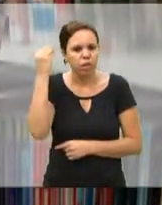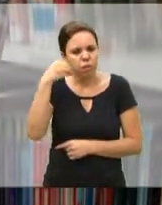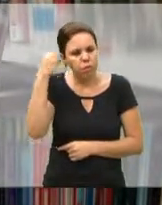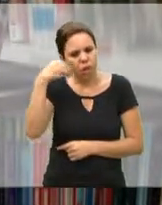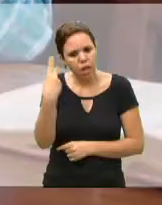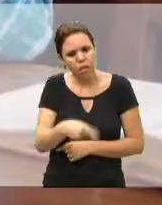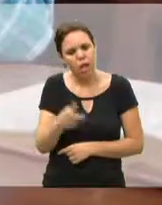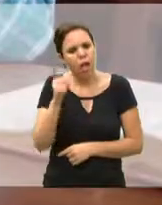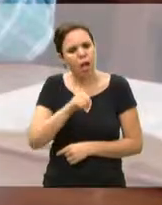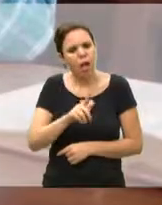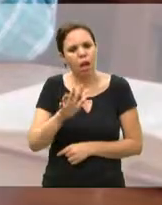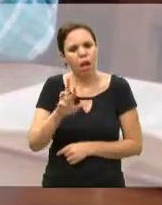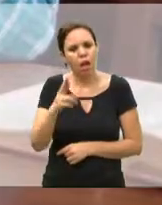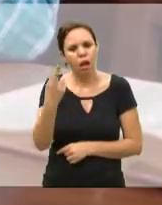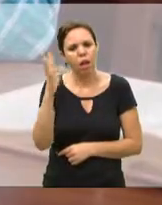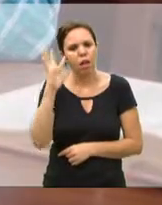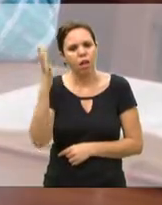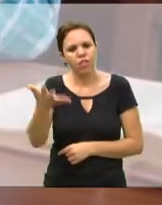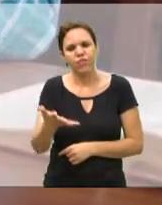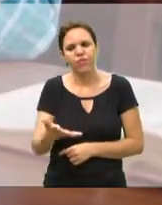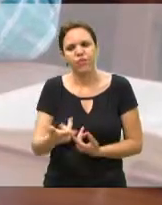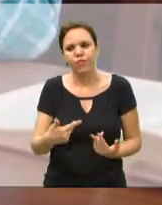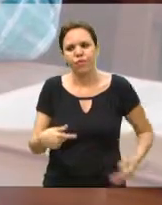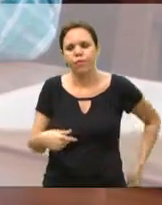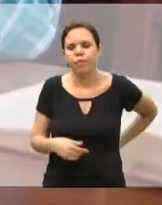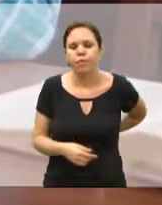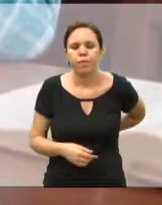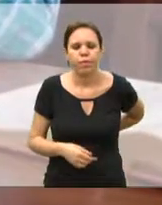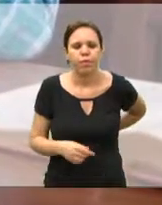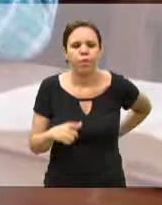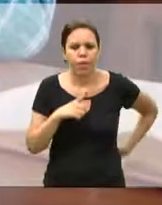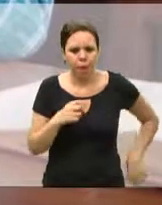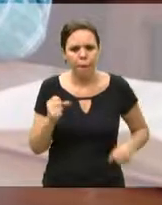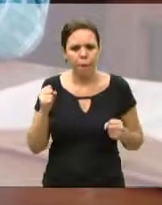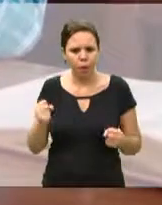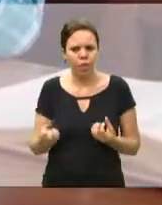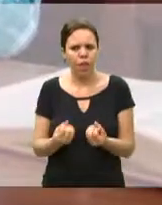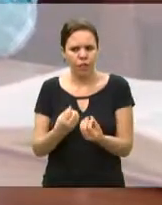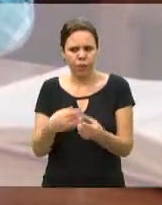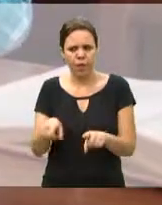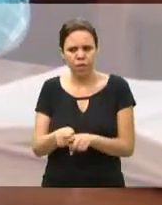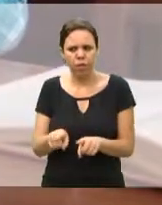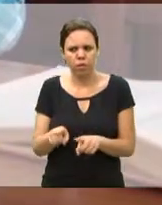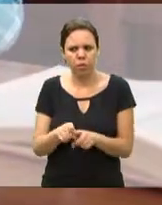para poder resolver as informação questões. Informação é poder, né? Com certeza, conhecimento geral,